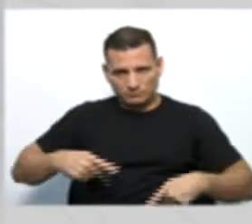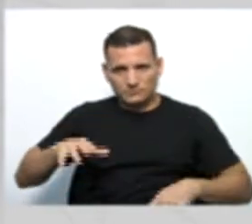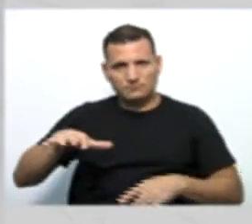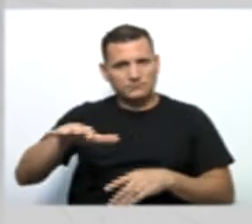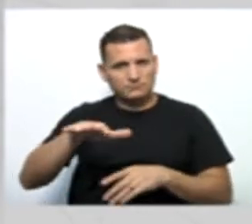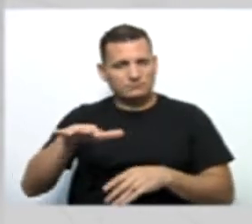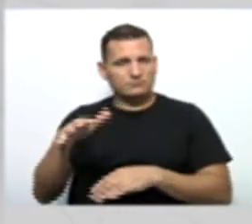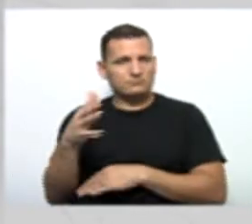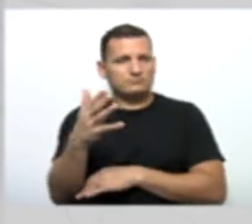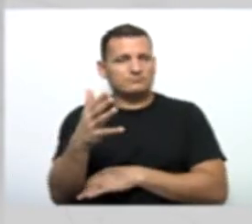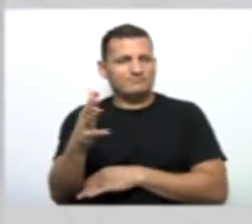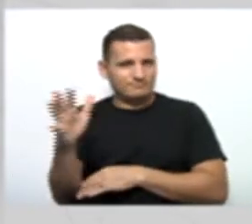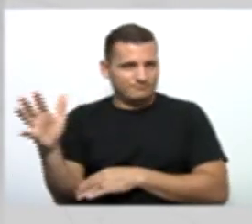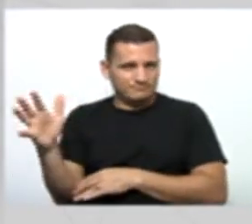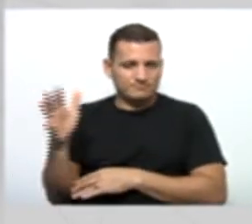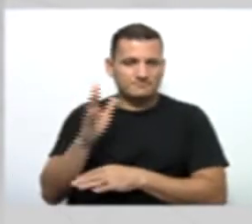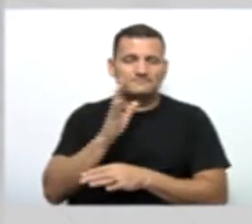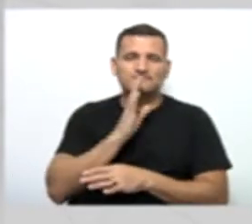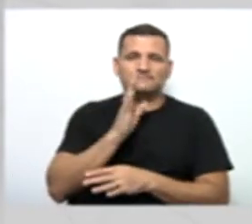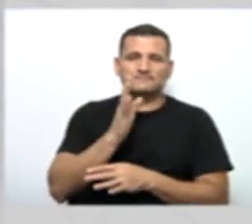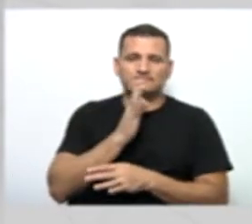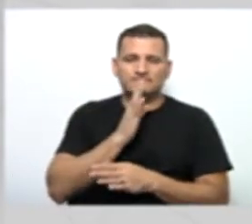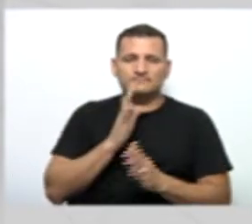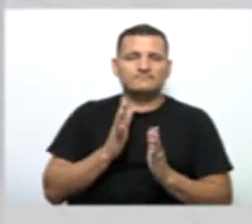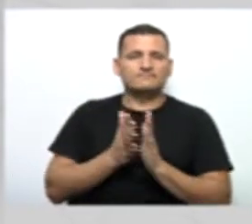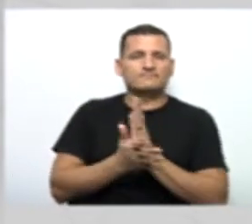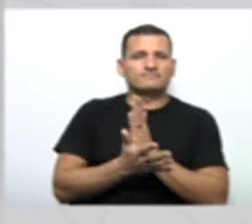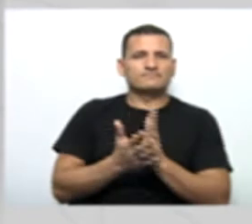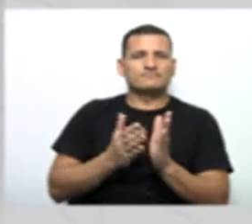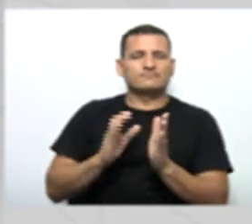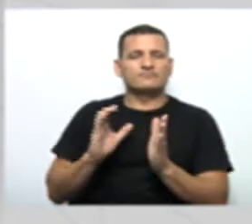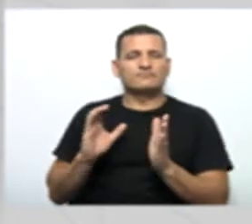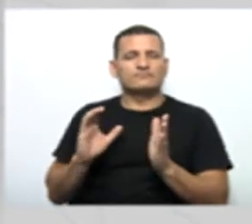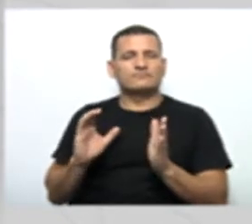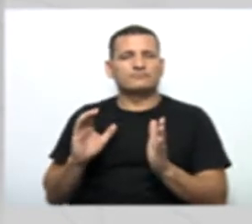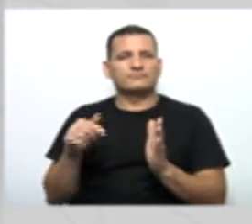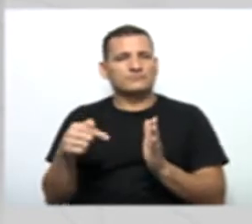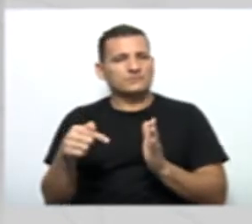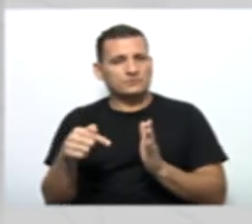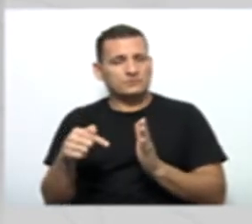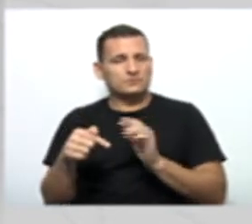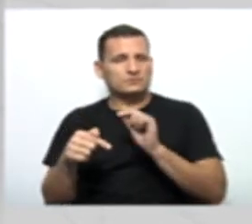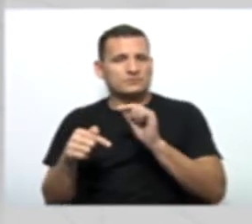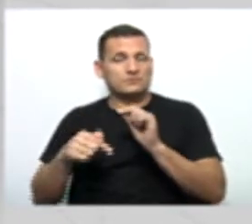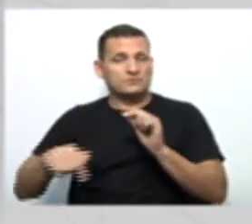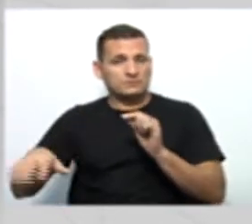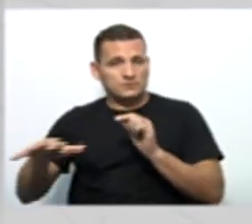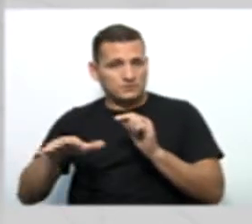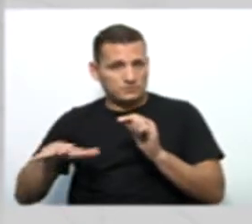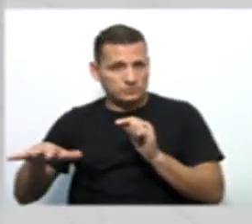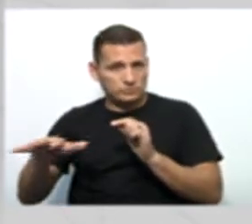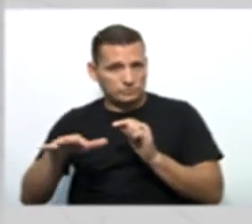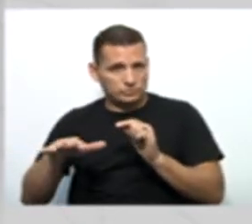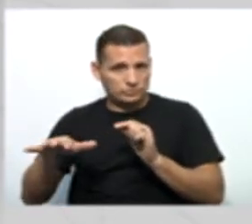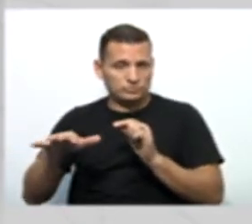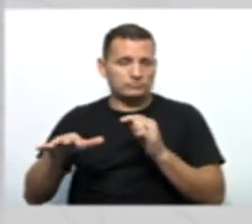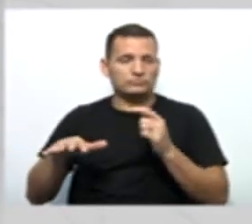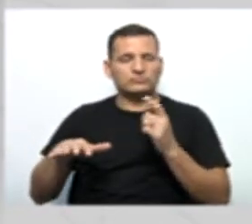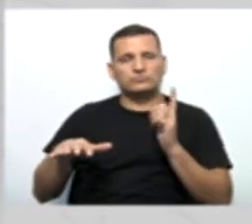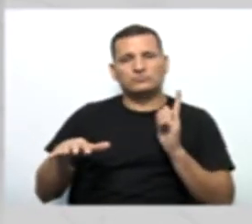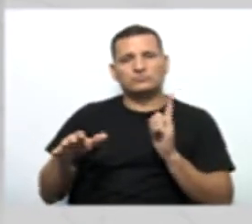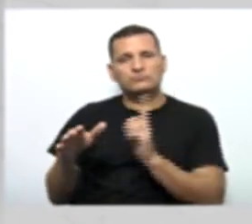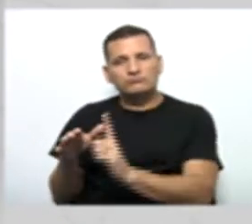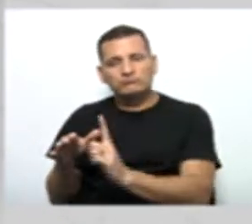ambiente, conhecer algumas das consequências da ação do meio ambiente, do homem no meio